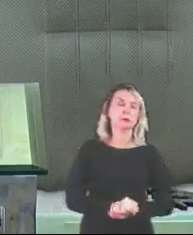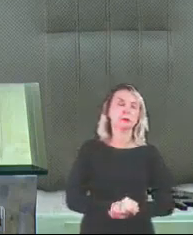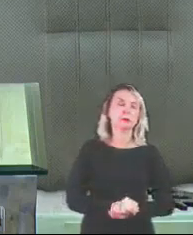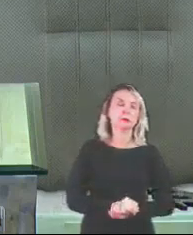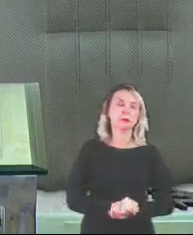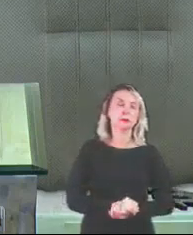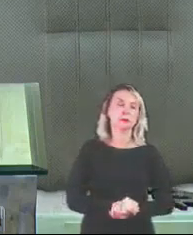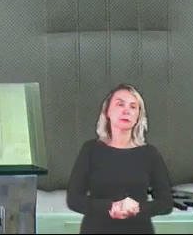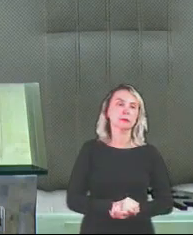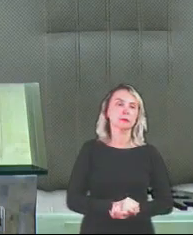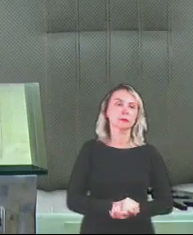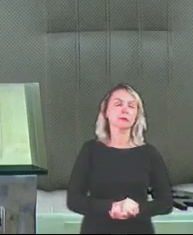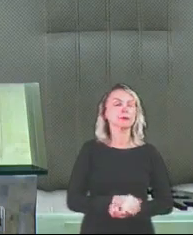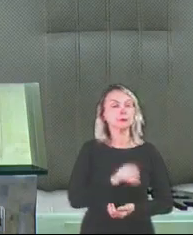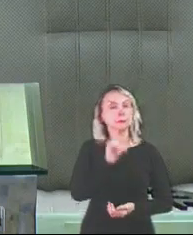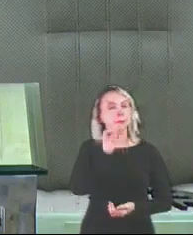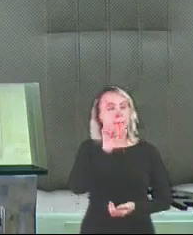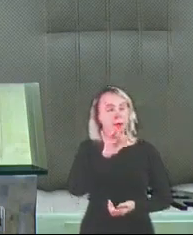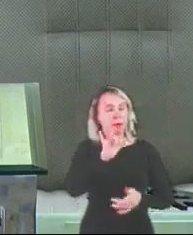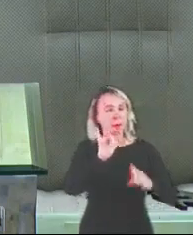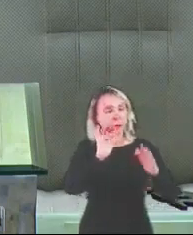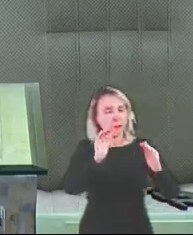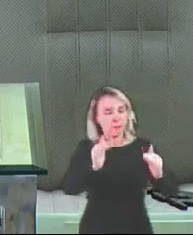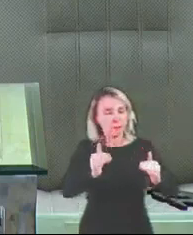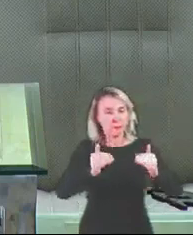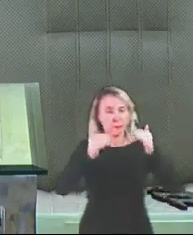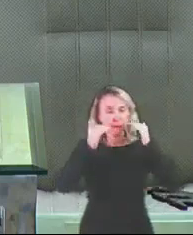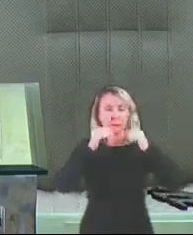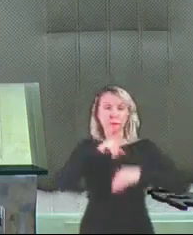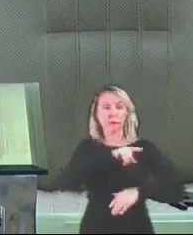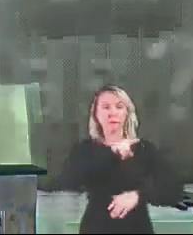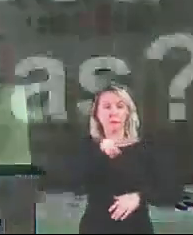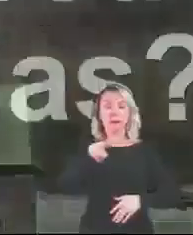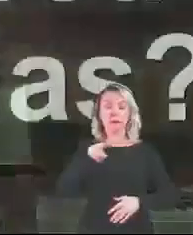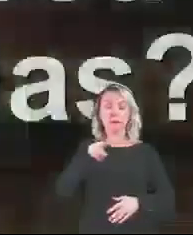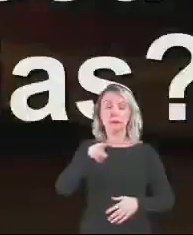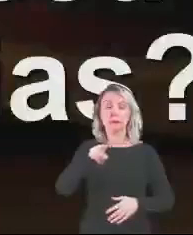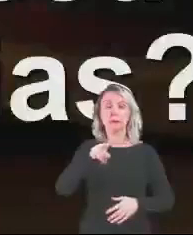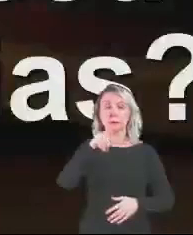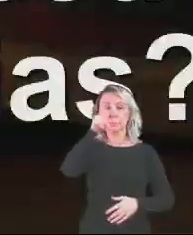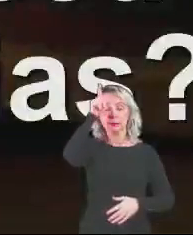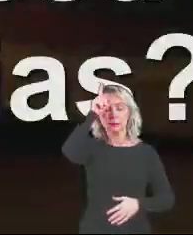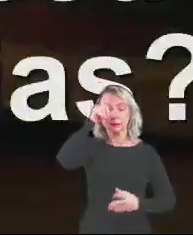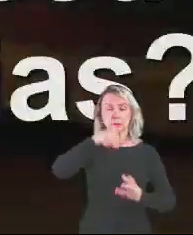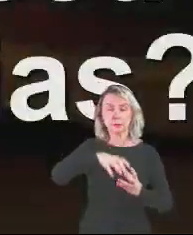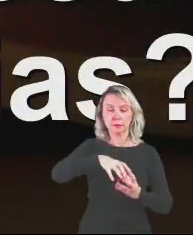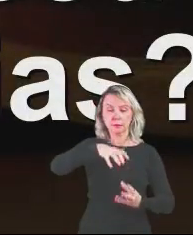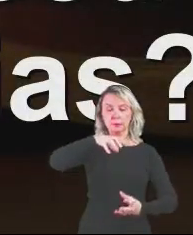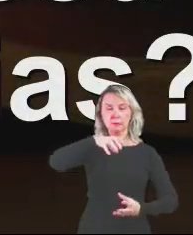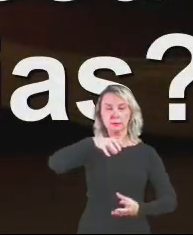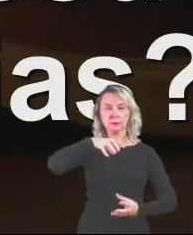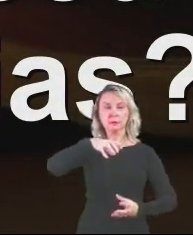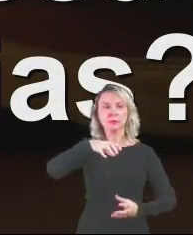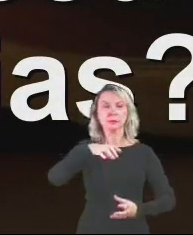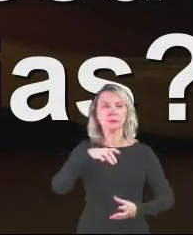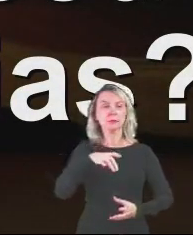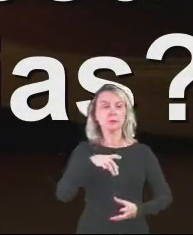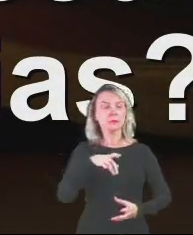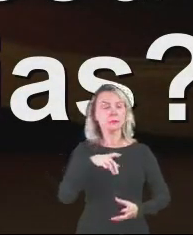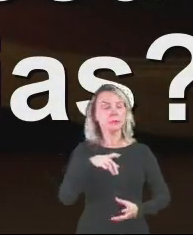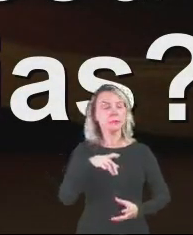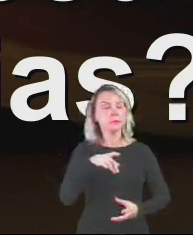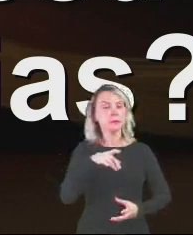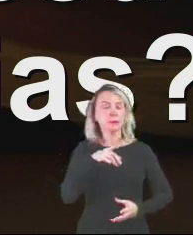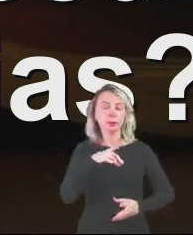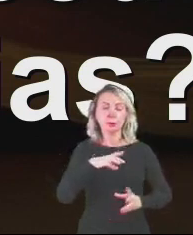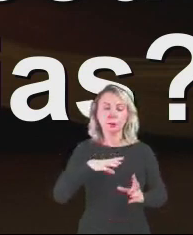Ouvi isto, vós anciãos, e escutai todos os